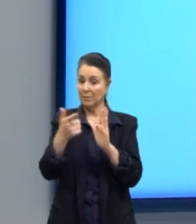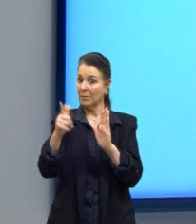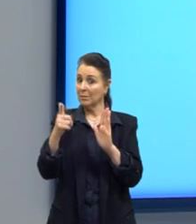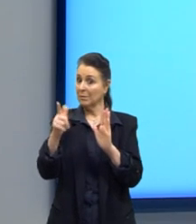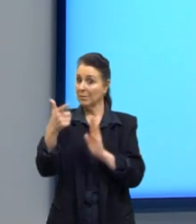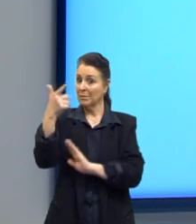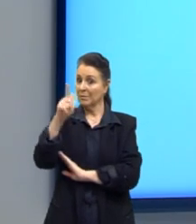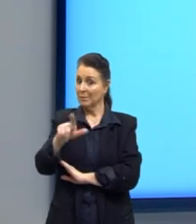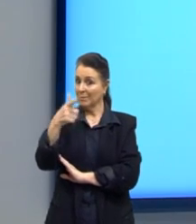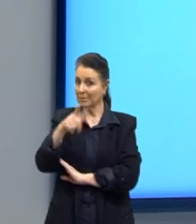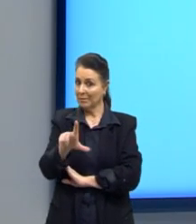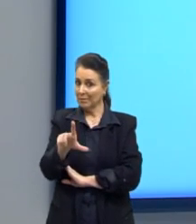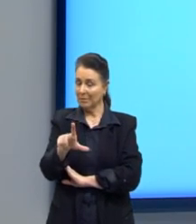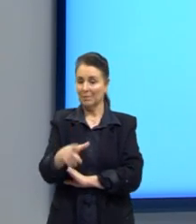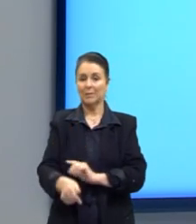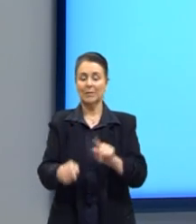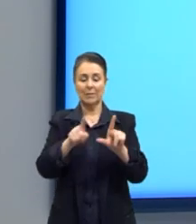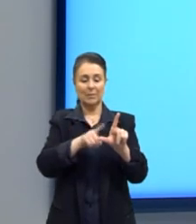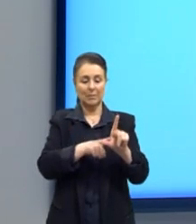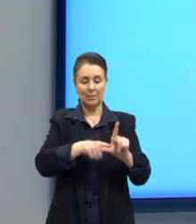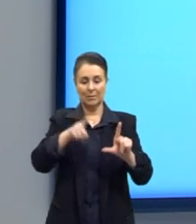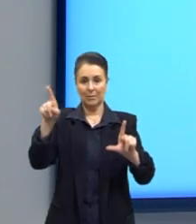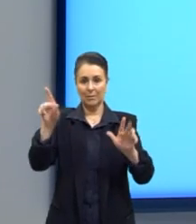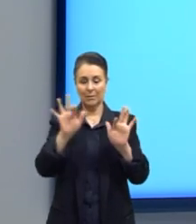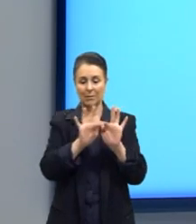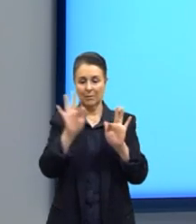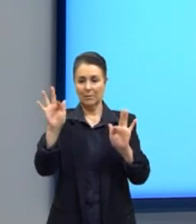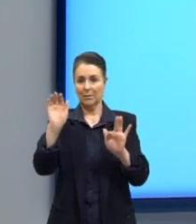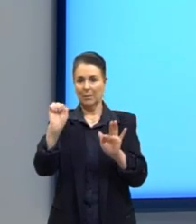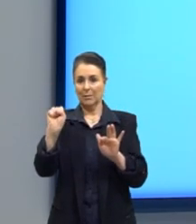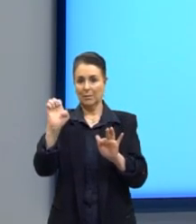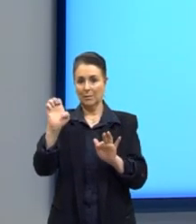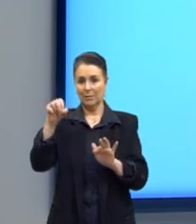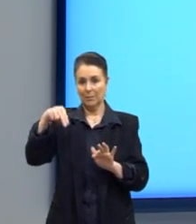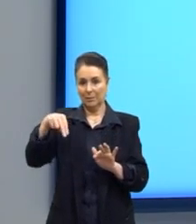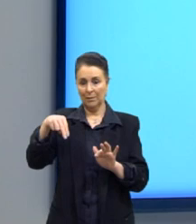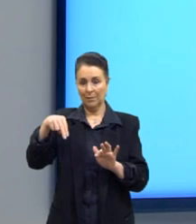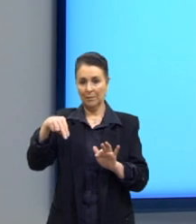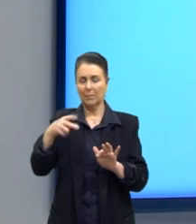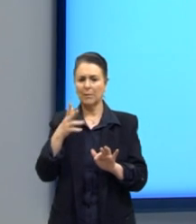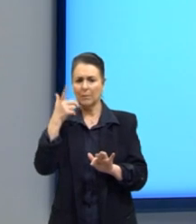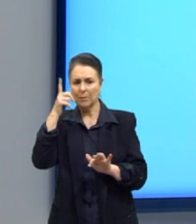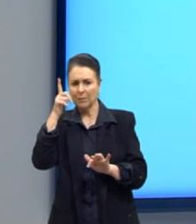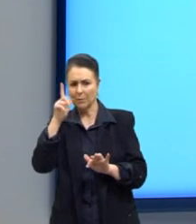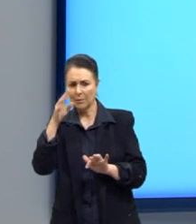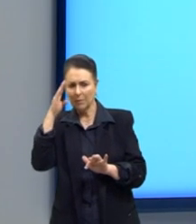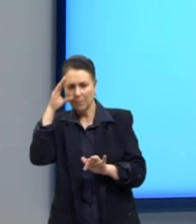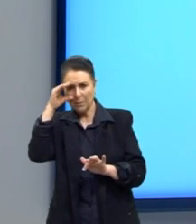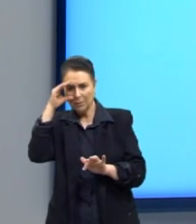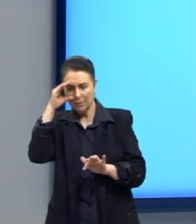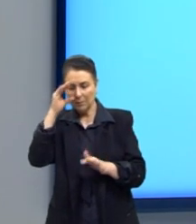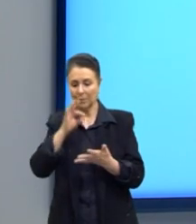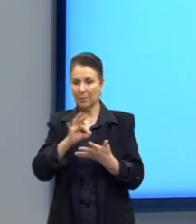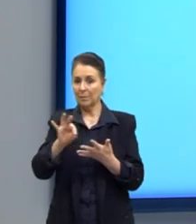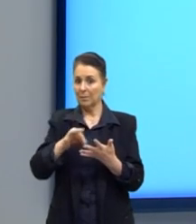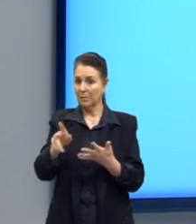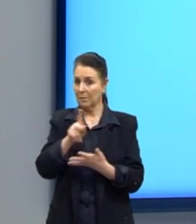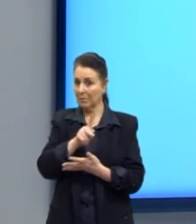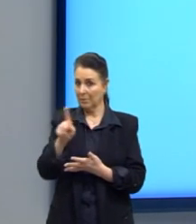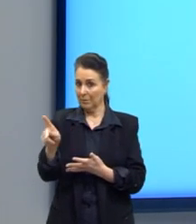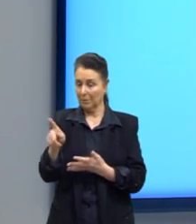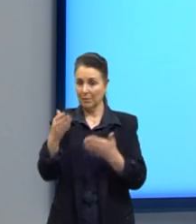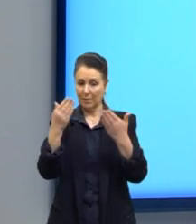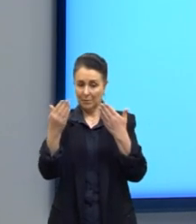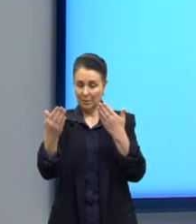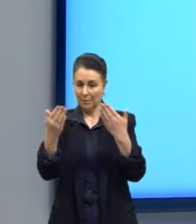repetição no gráfico da função seno a gente consegue observar eu até destaquei aqui para a gente analisar se